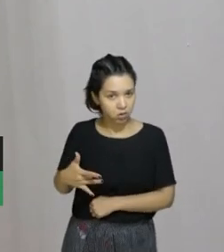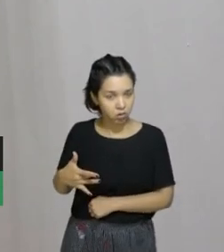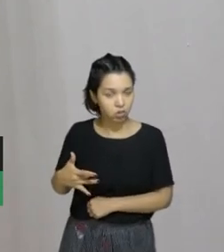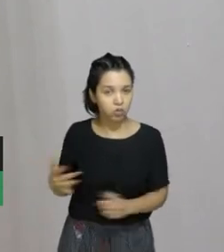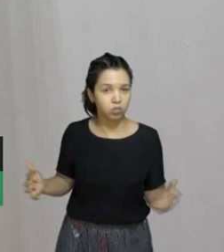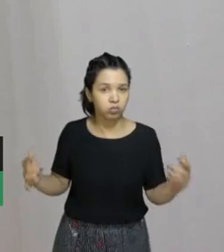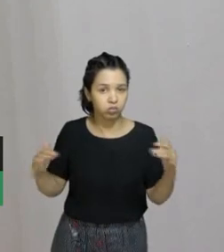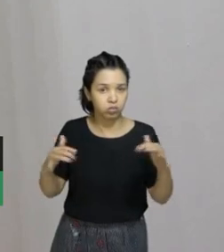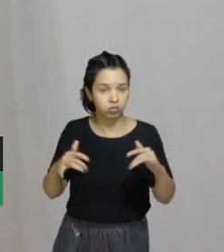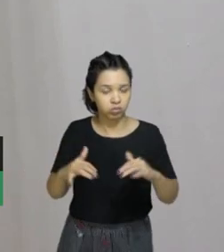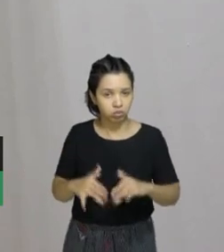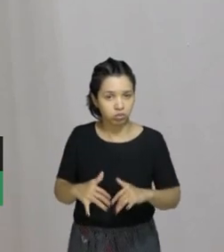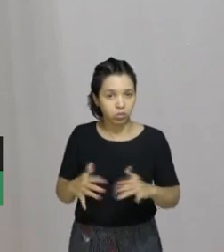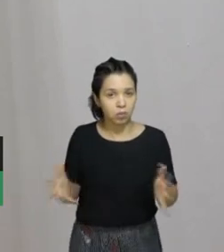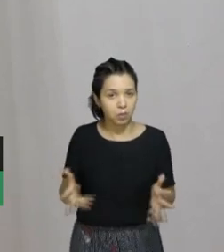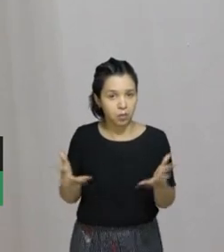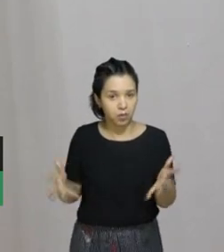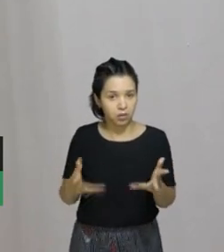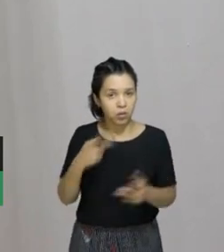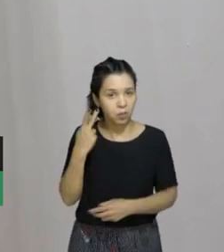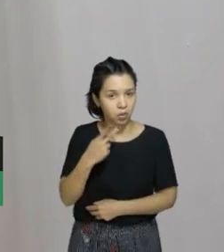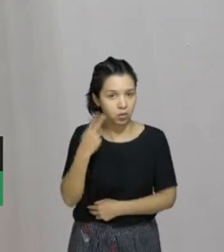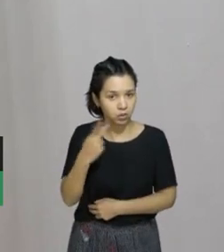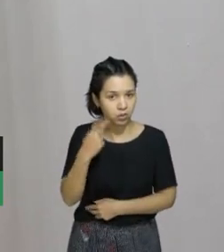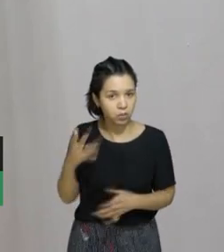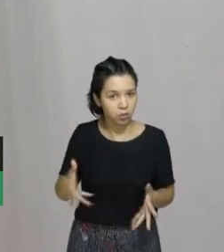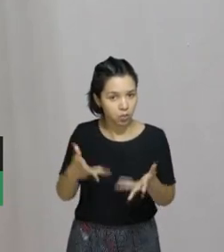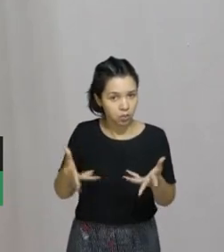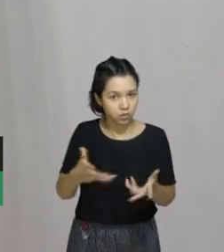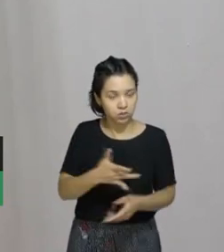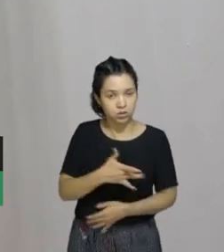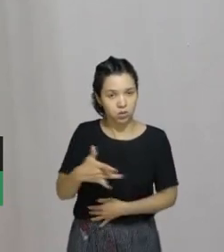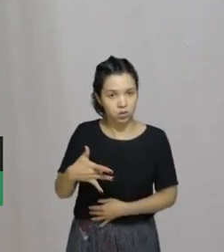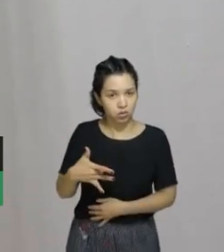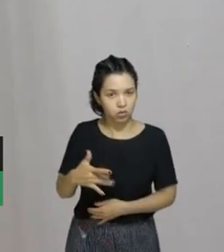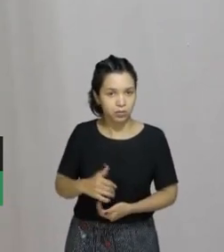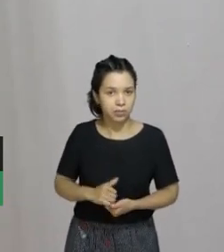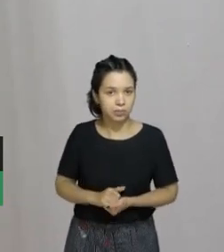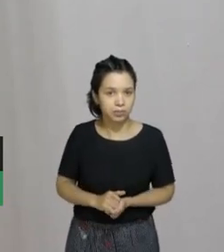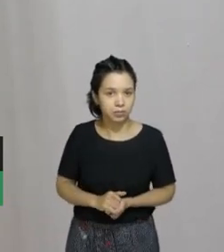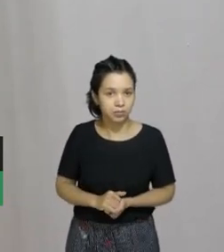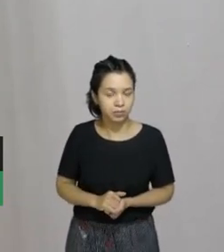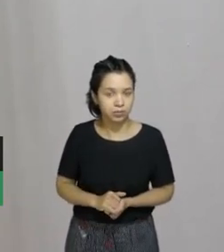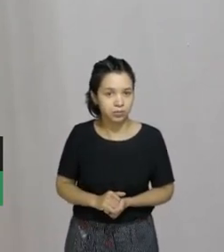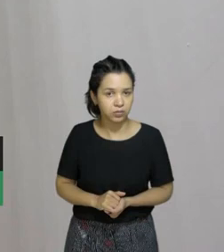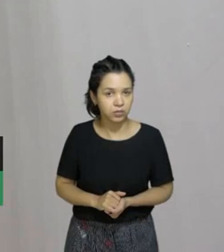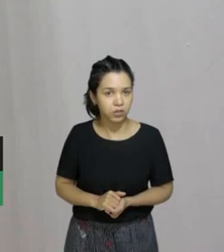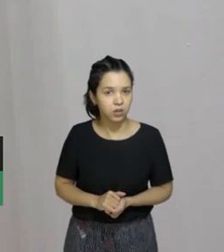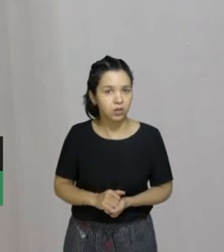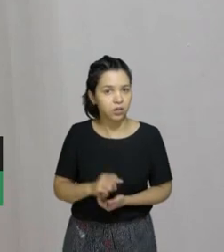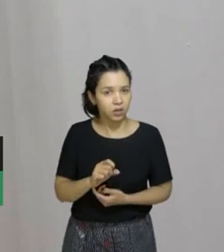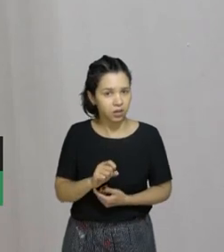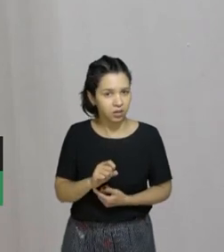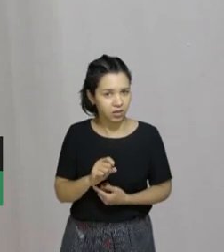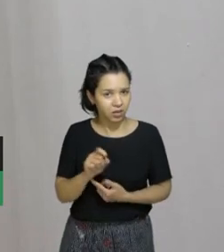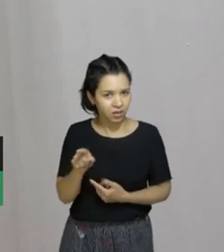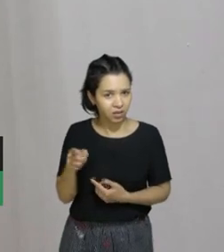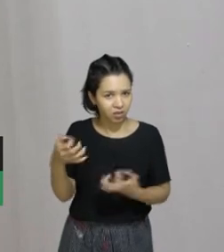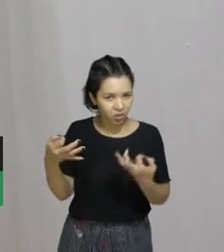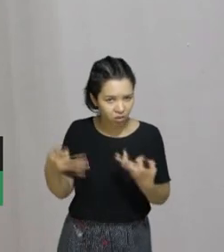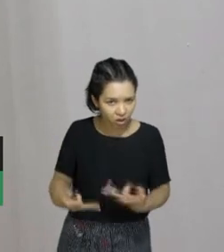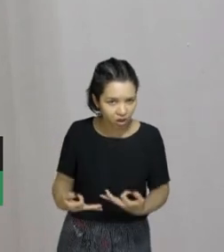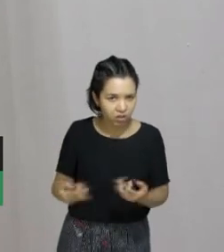implementação da Política Nacional de Promoção da Saúde. Eis a questão, será que era o lugar para